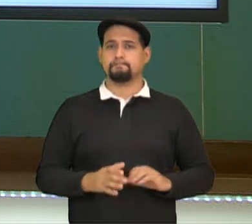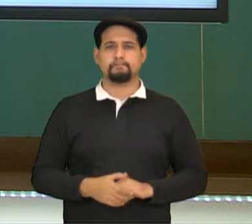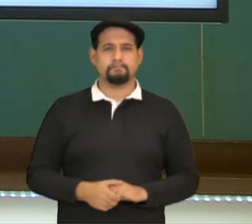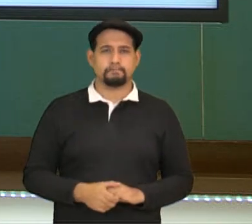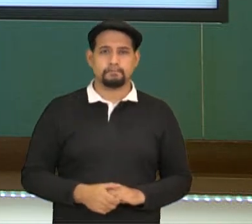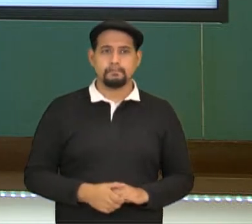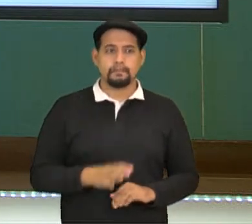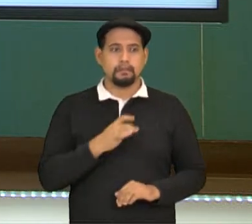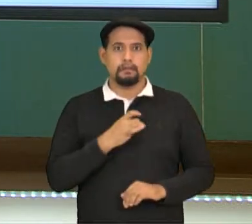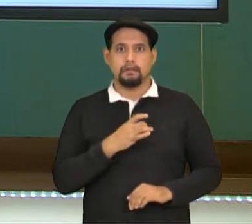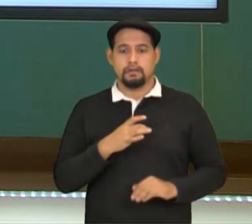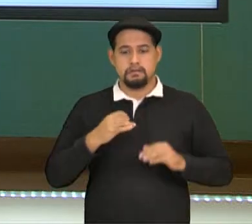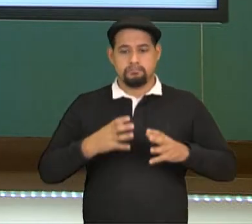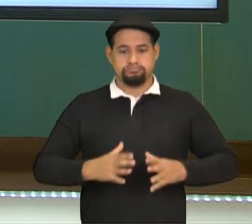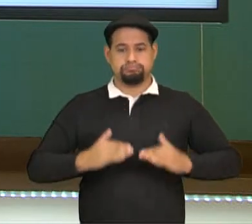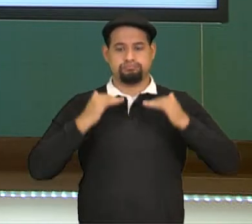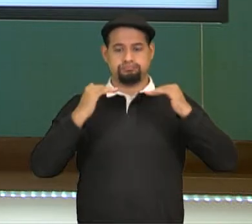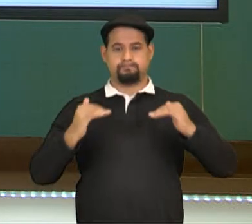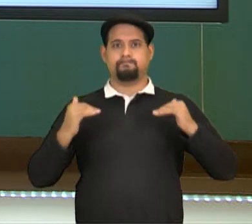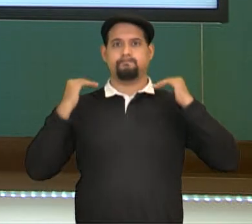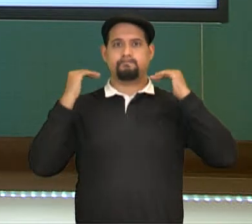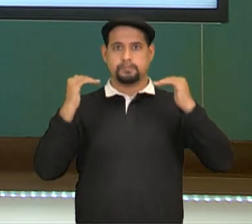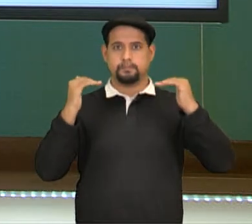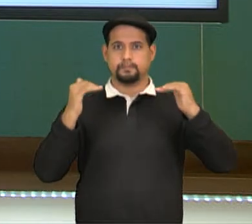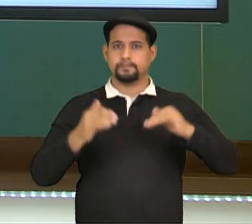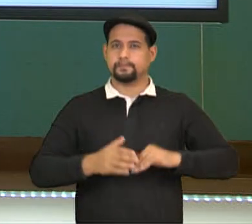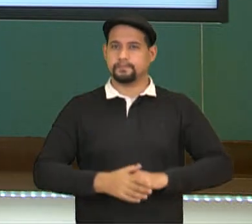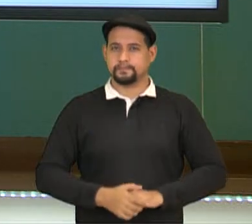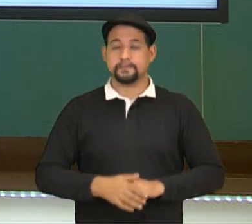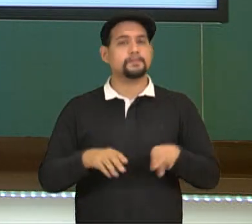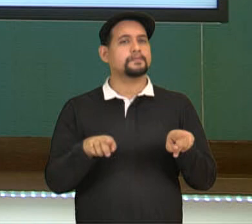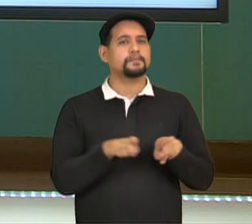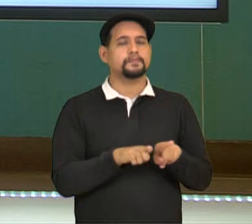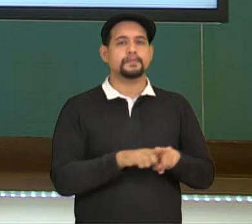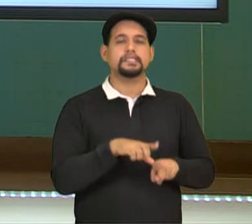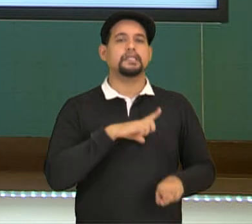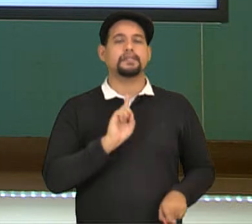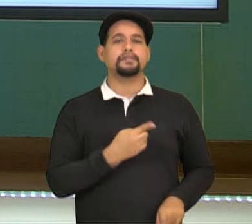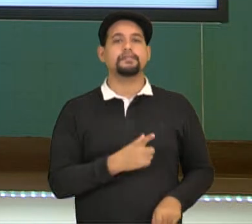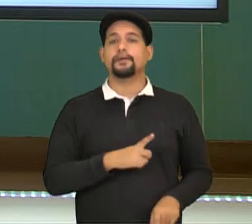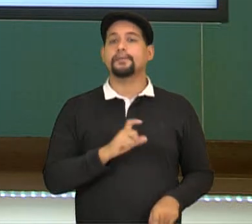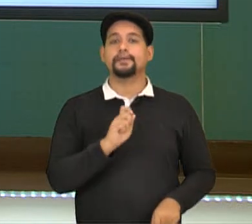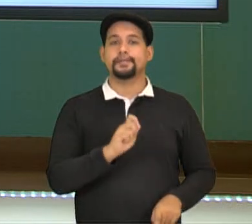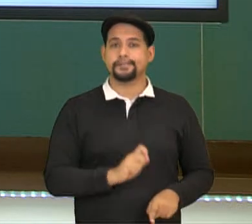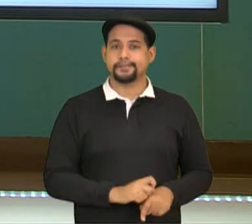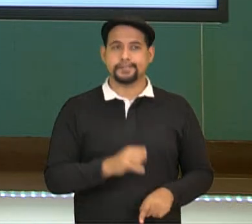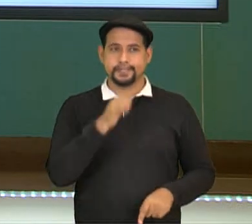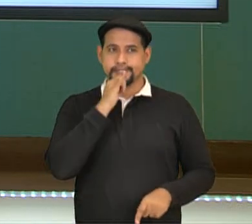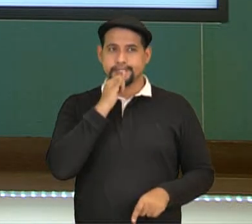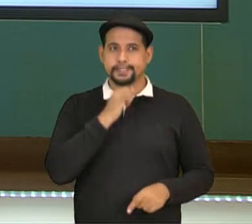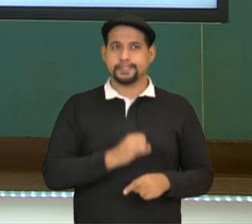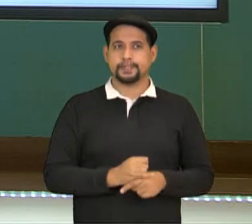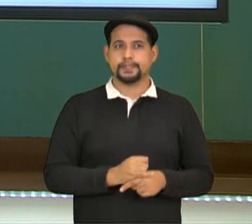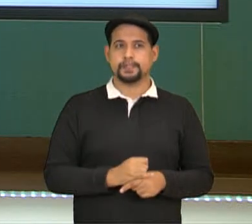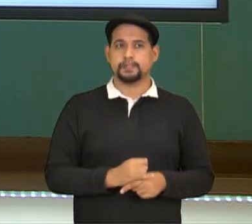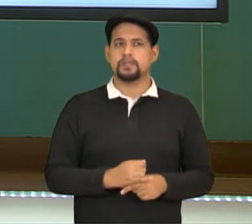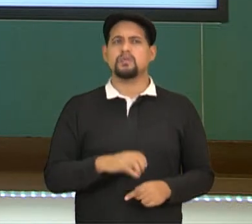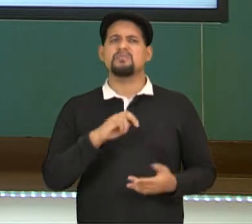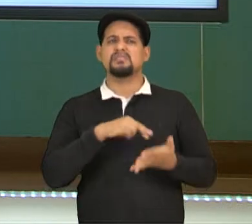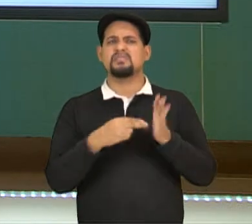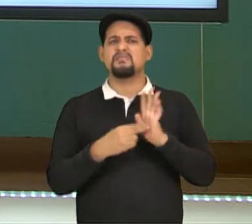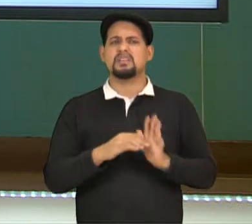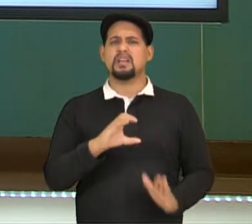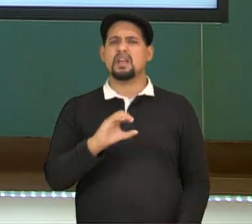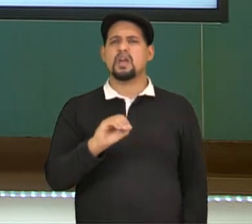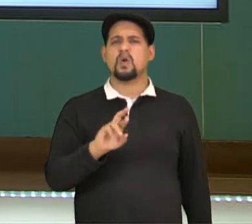esse temor para crescer sua autoridade. E também, a gente tem o Corpus Juris Civilis. O que é